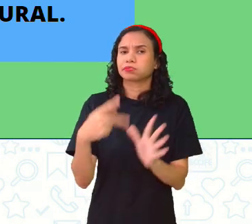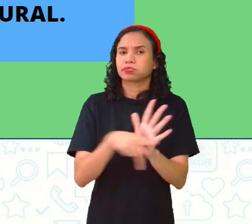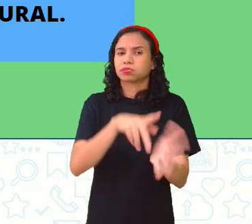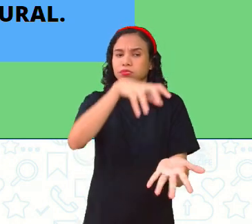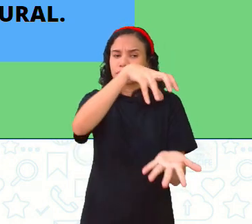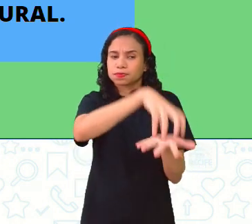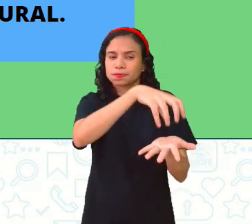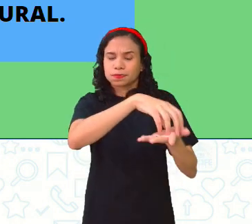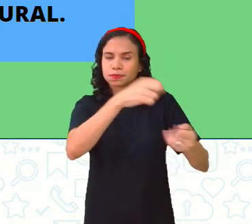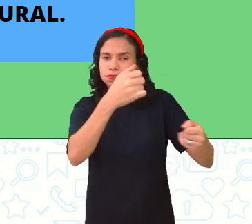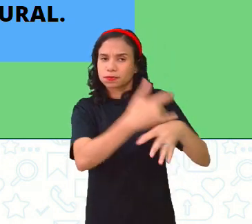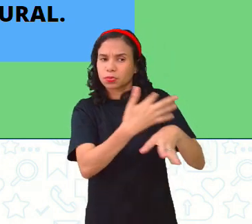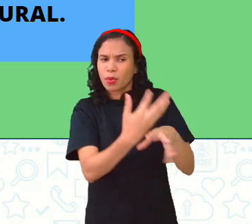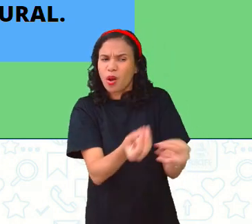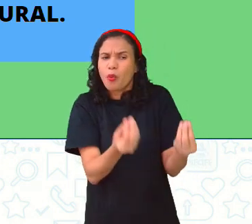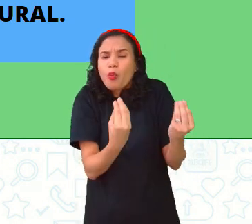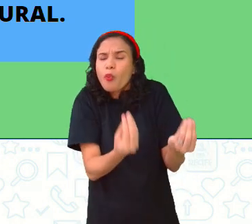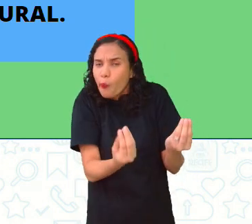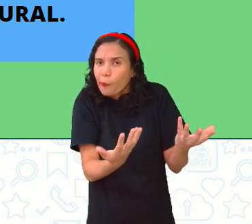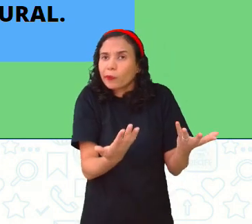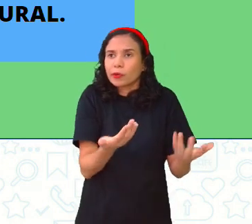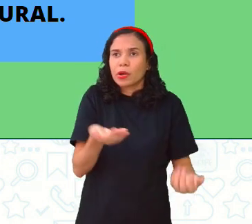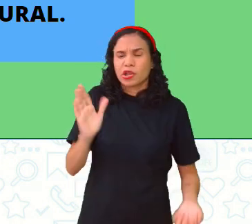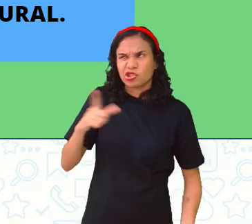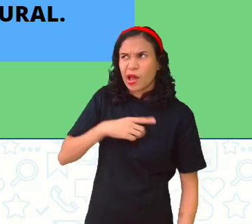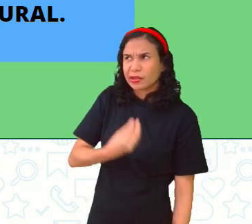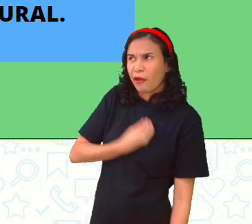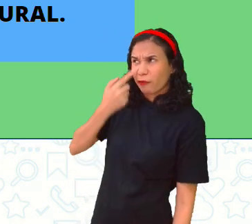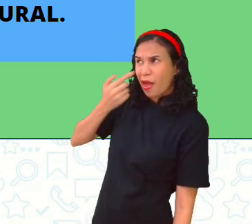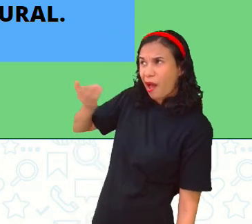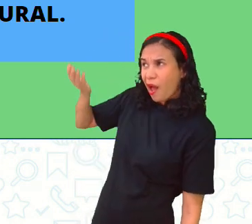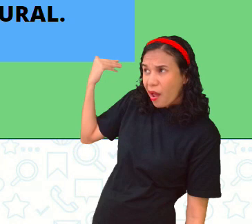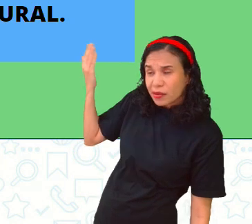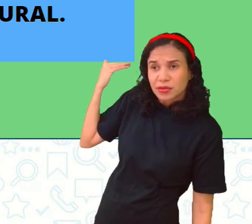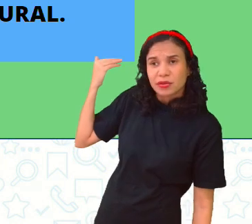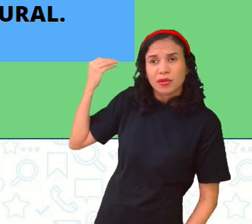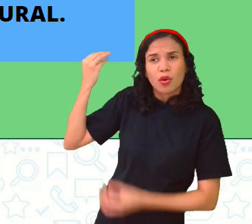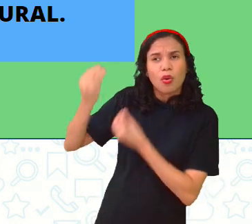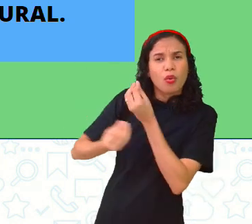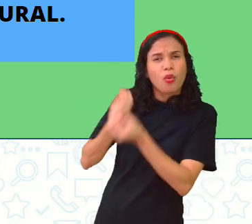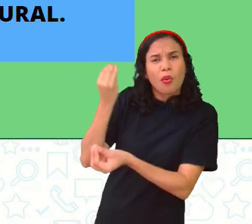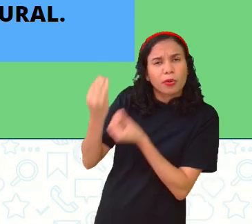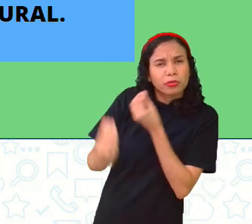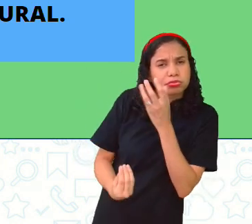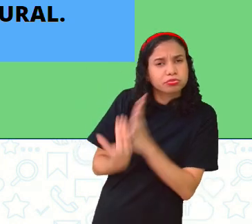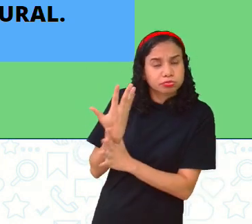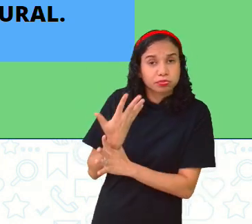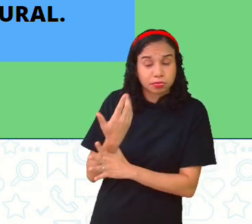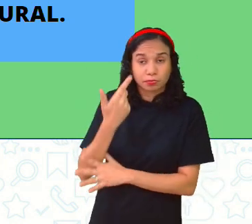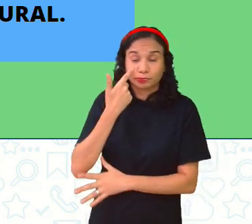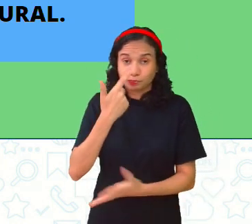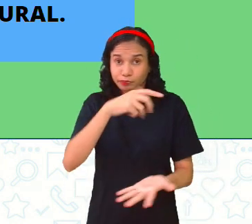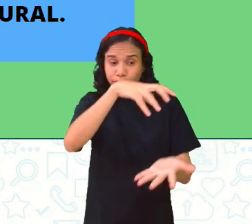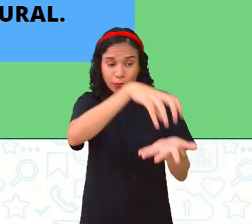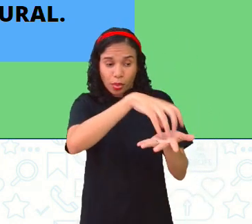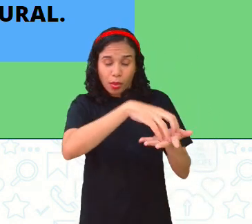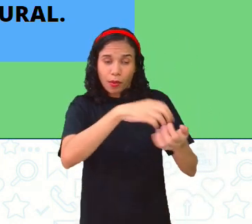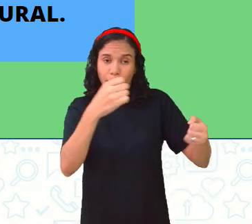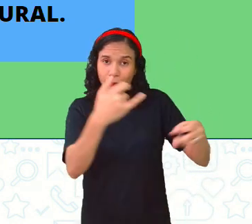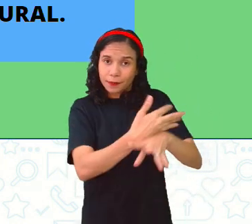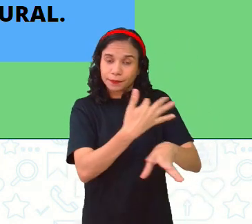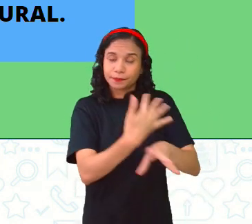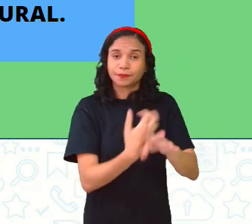centros urbanos, pessoal? Eles já existiam ou como foi que surgiram? Então, os centros urbanos,